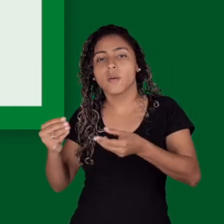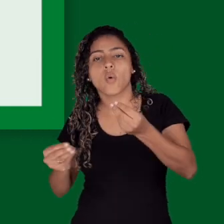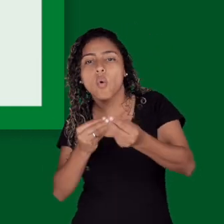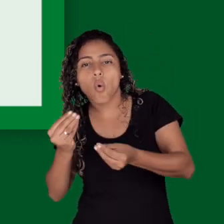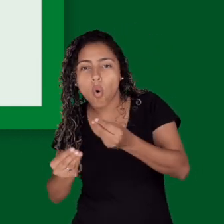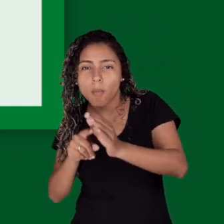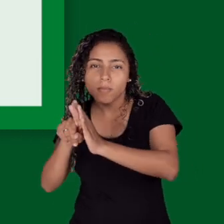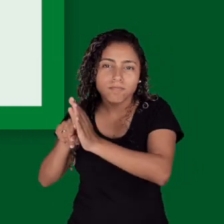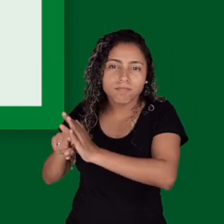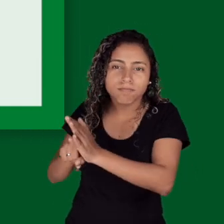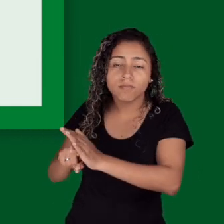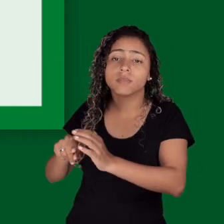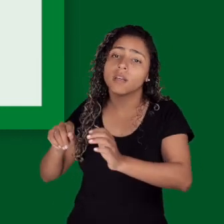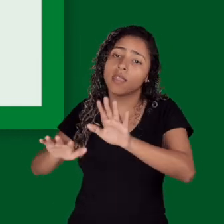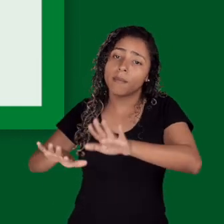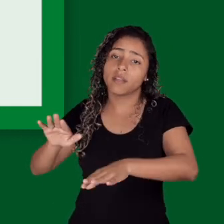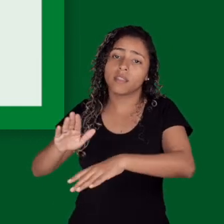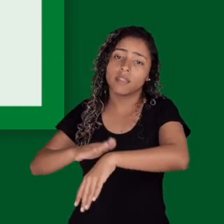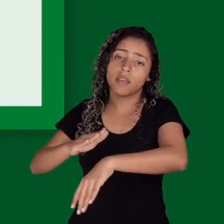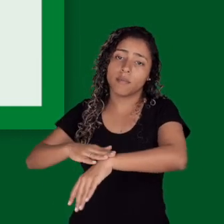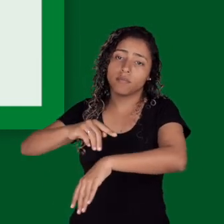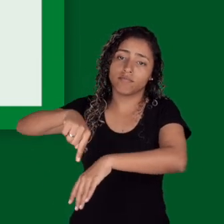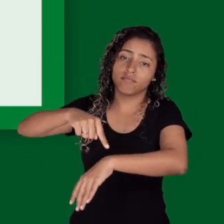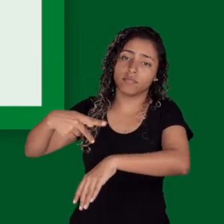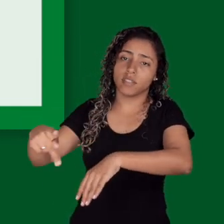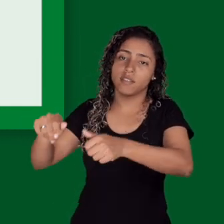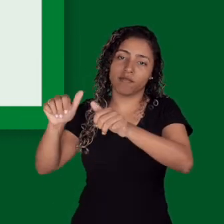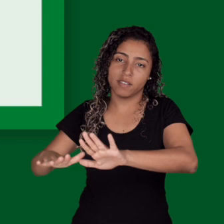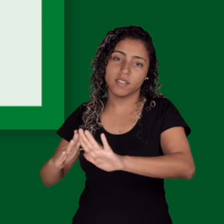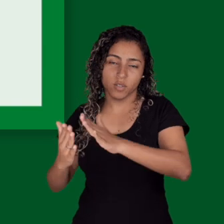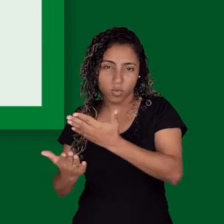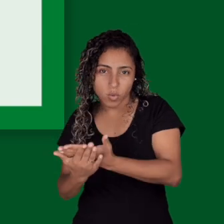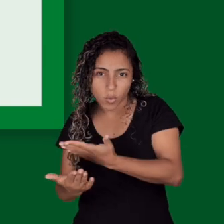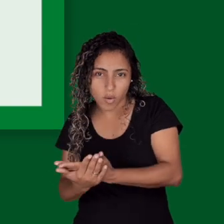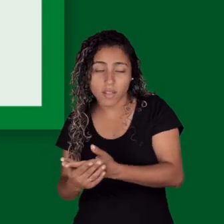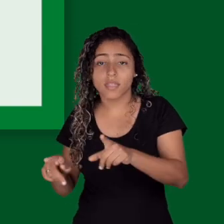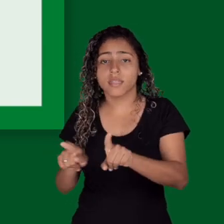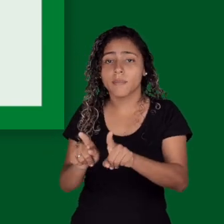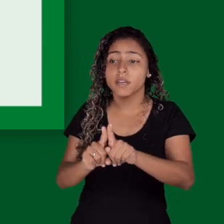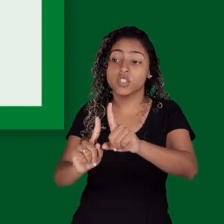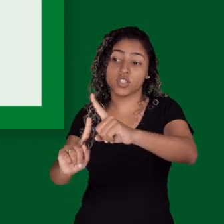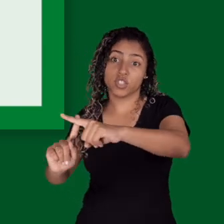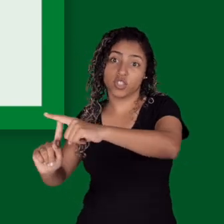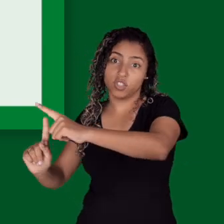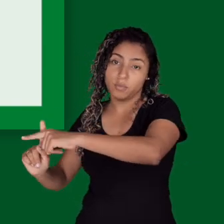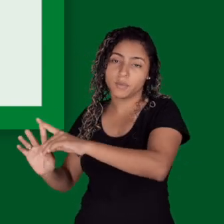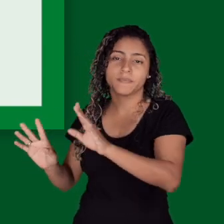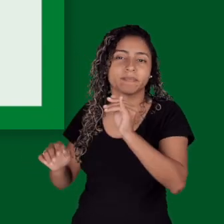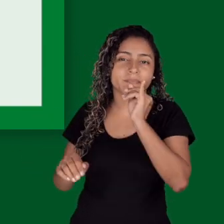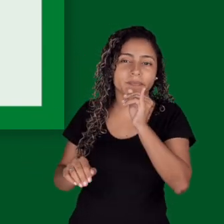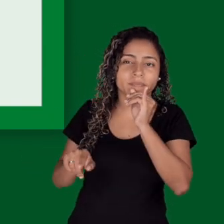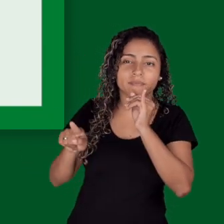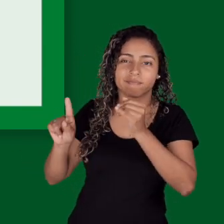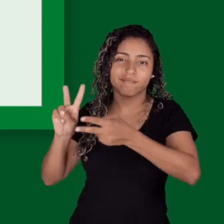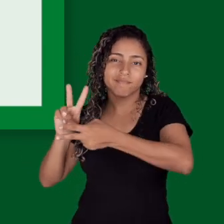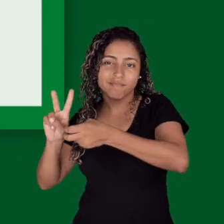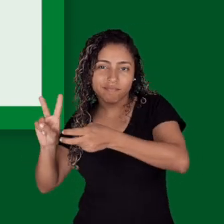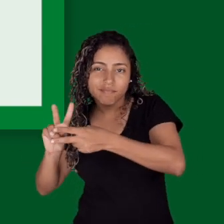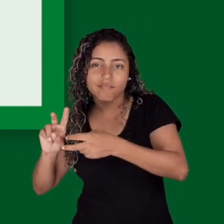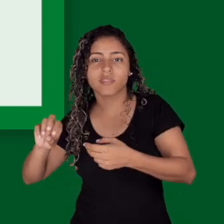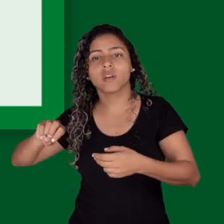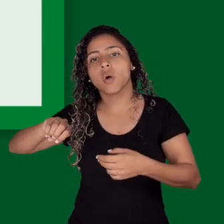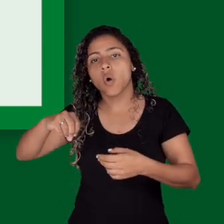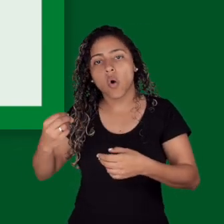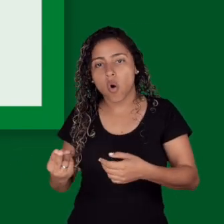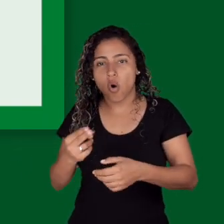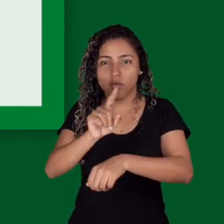acordo com o tempo que esses alunos estão na escola e de acordo com o tipo de aluno. Por exemplo, se o aluno é indígena ou ele é de área